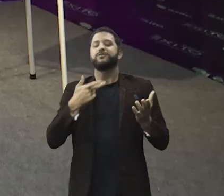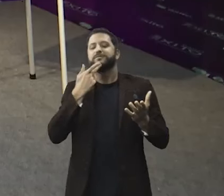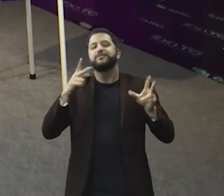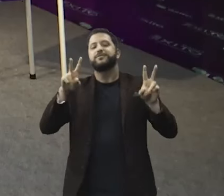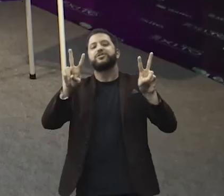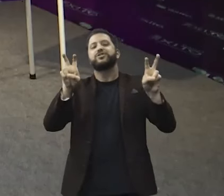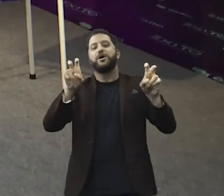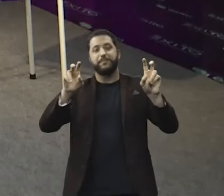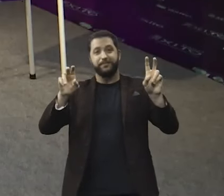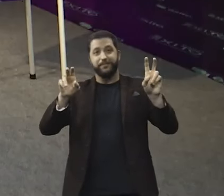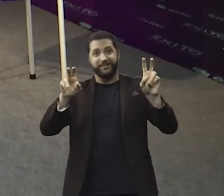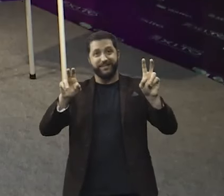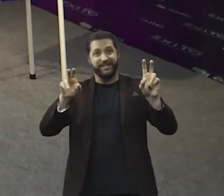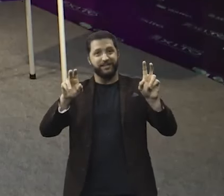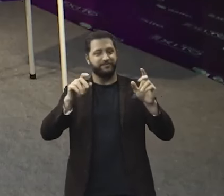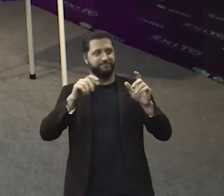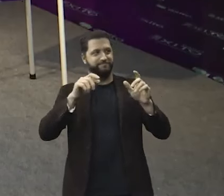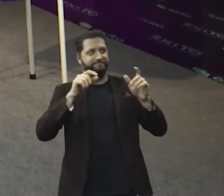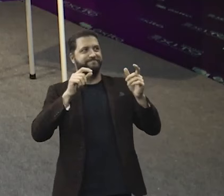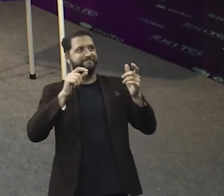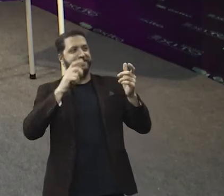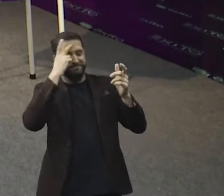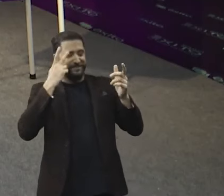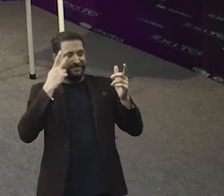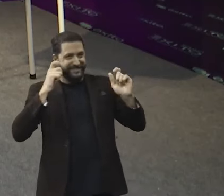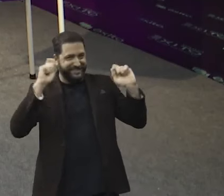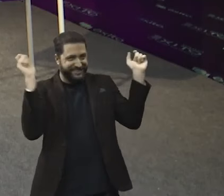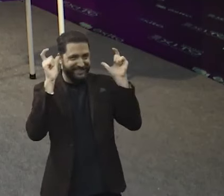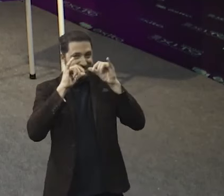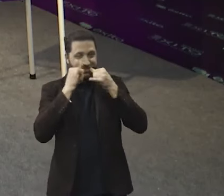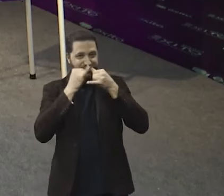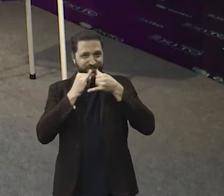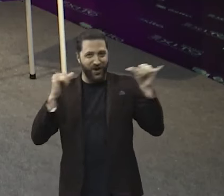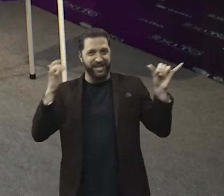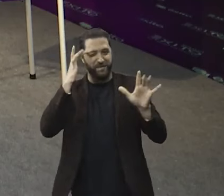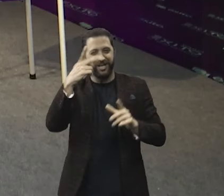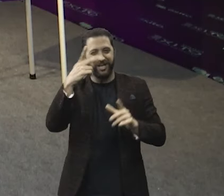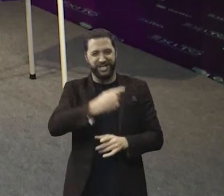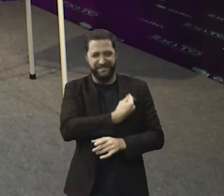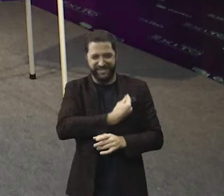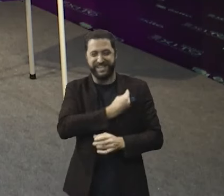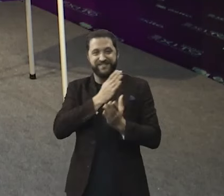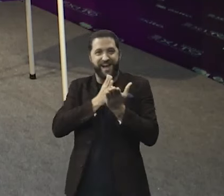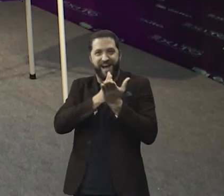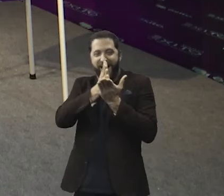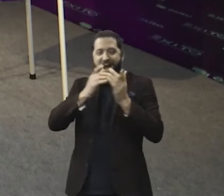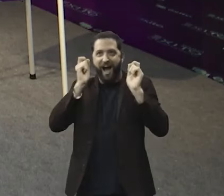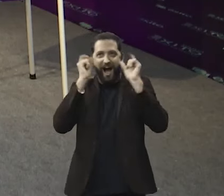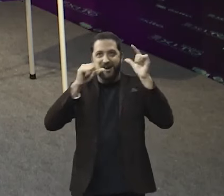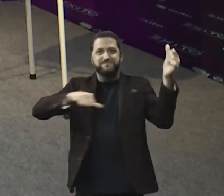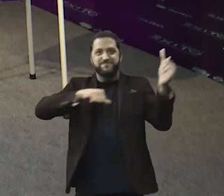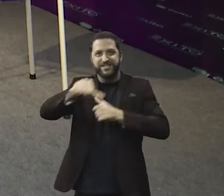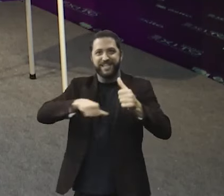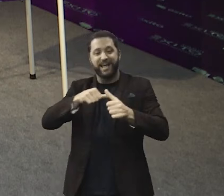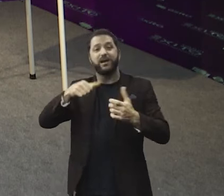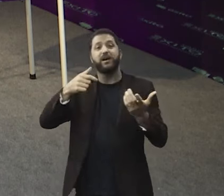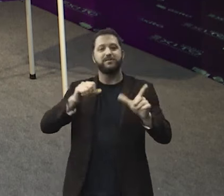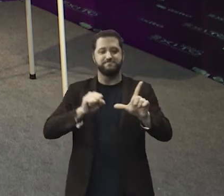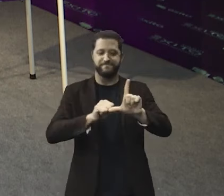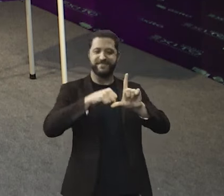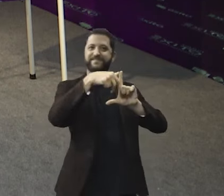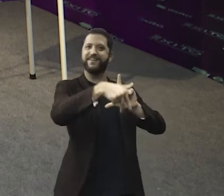totalmente disruptivo eu tenho certeza que vai causar um divisor de águas na sua vida que é metaverso talvez você nunca tenha